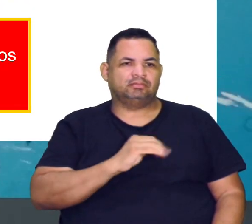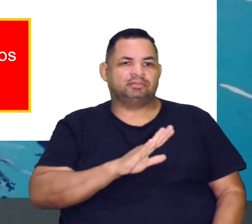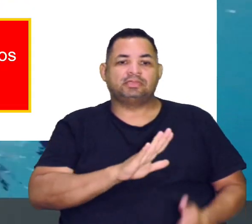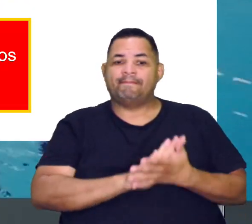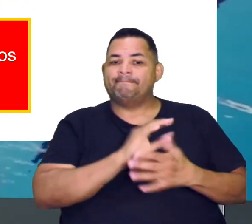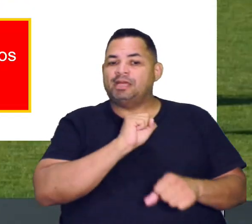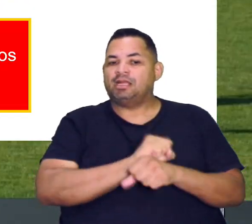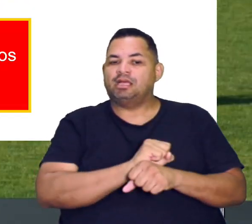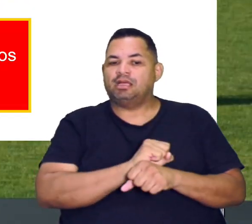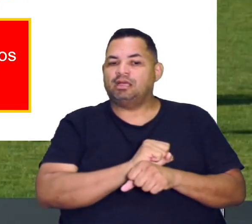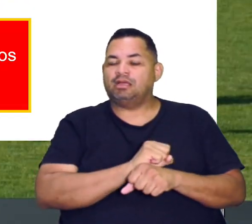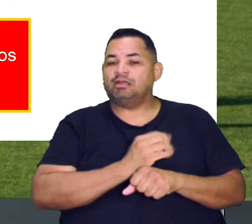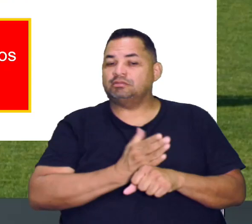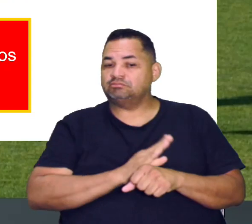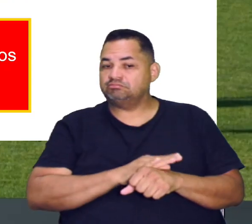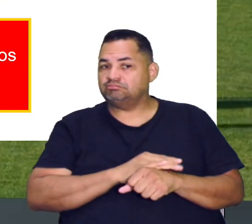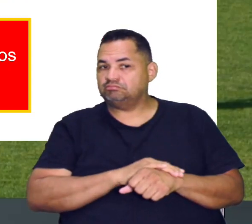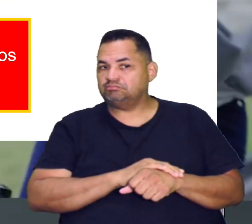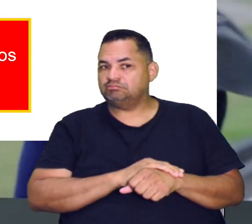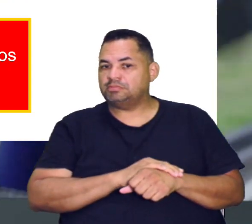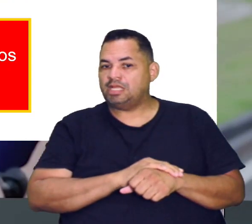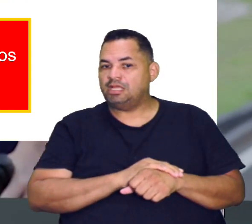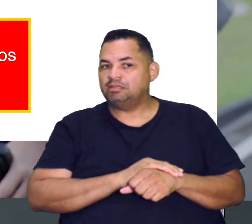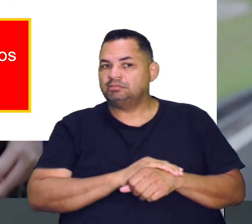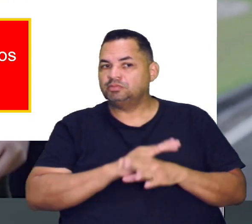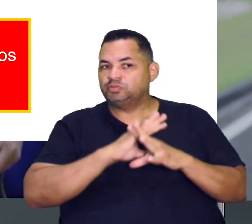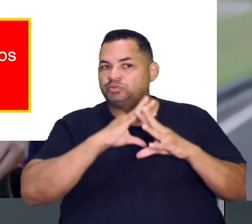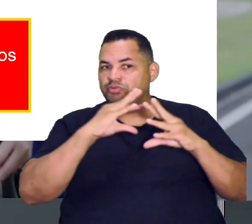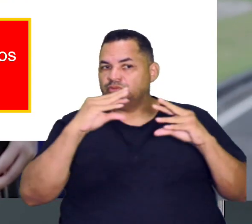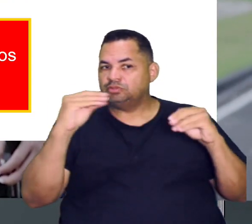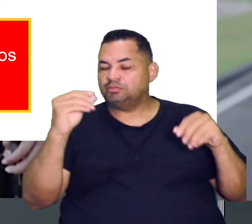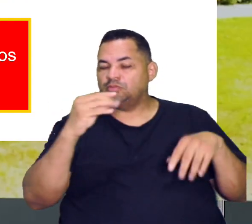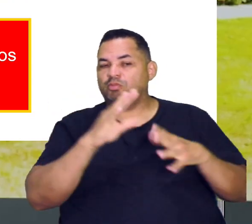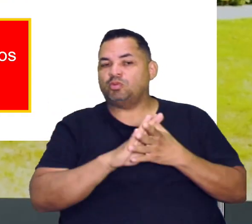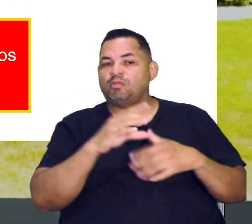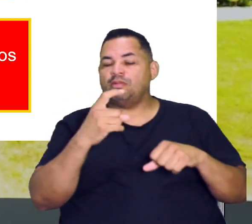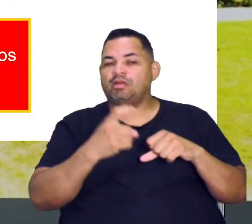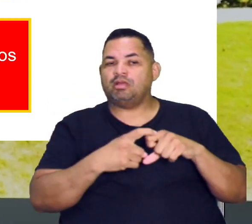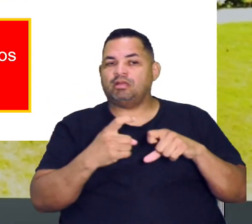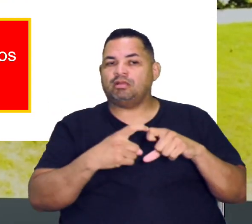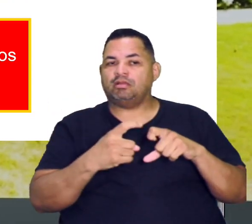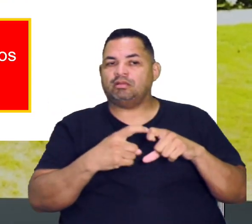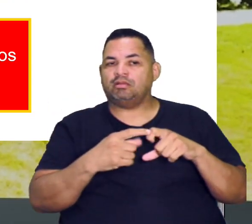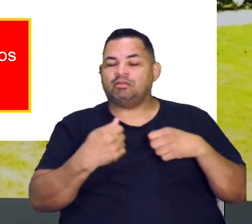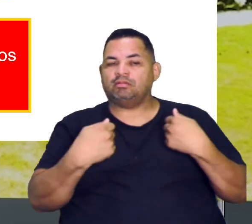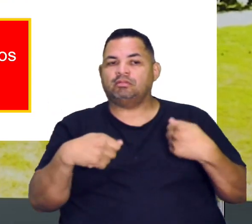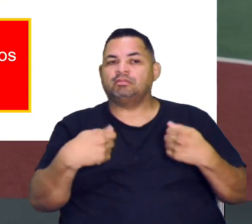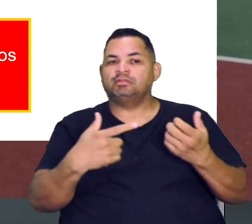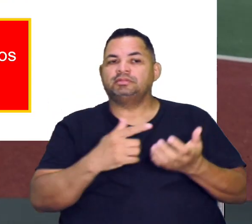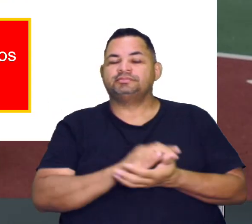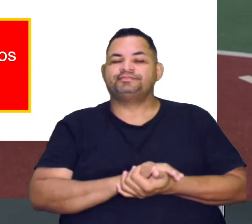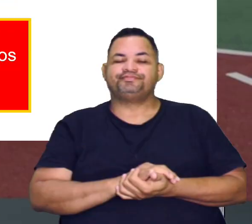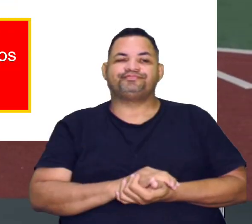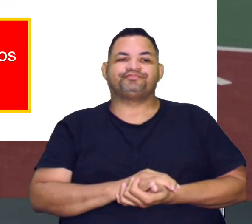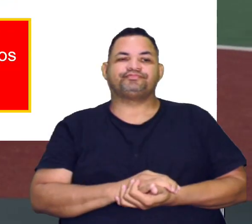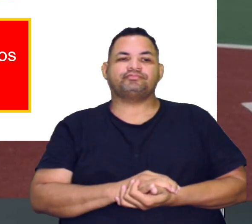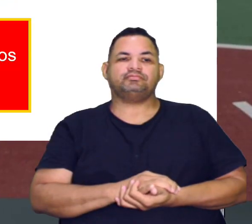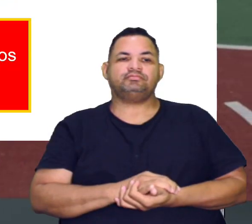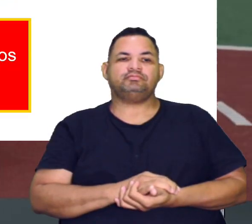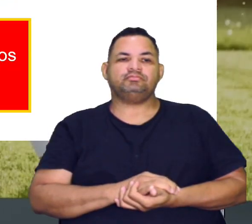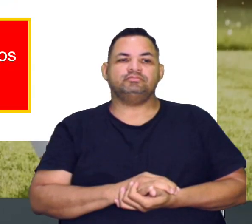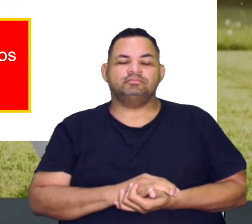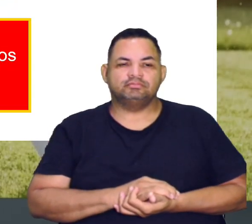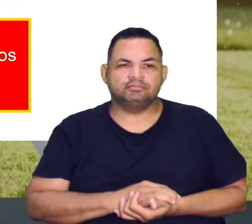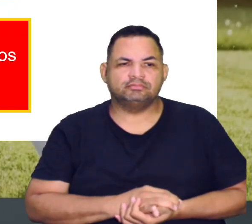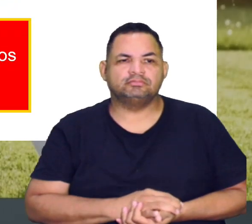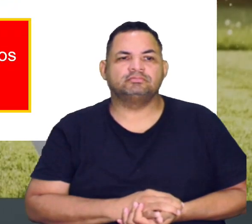para o médico, né? Porque em alguma coisa foi negligenciado ou também tem as questões de hereditariedade. E aí,